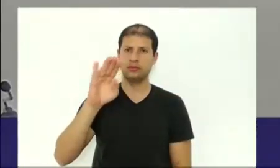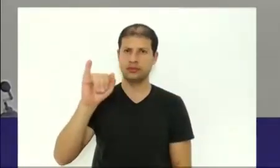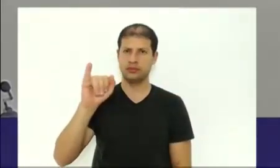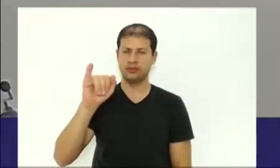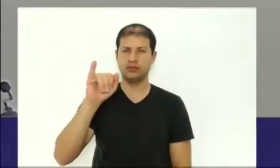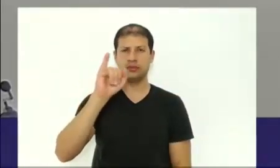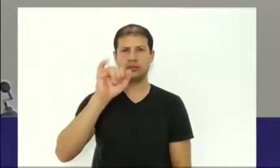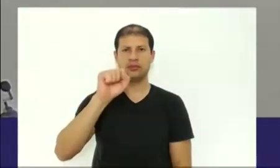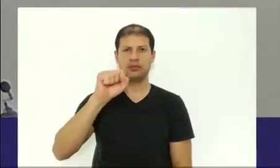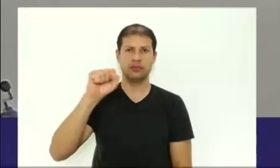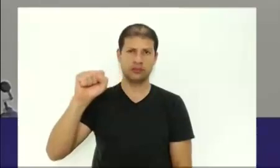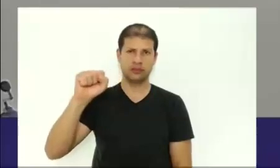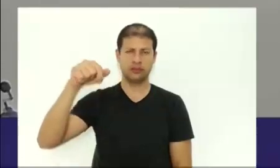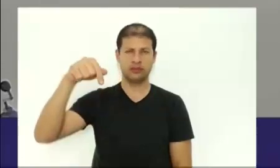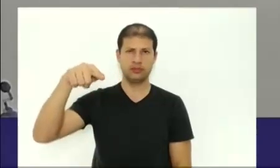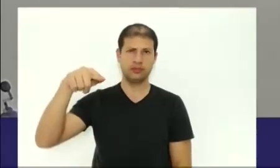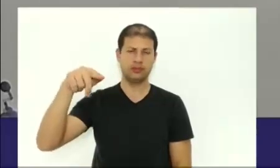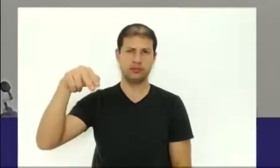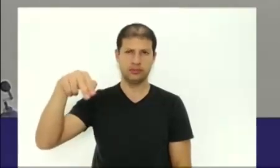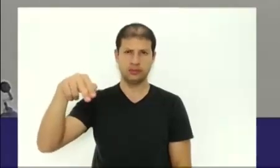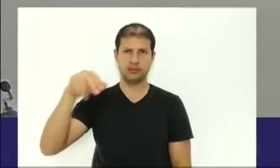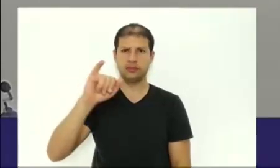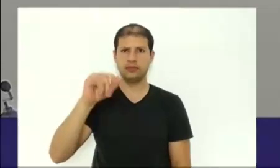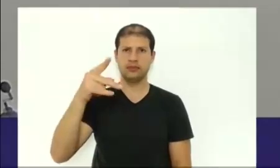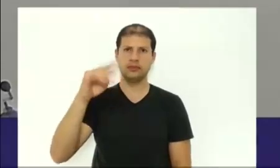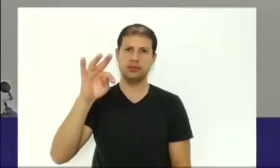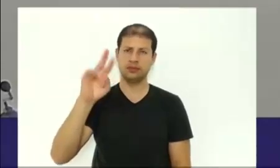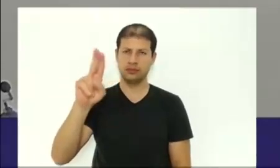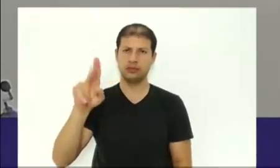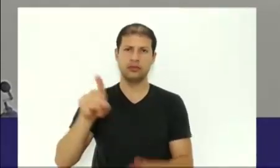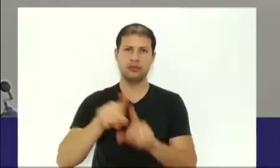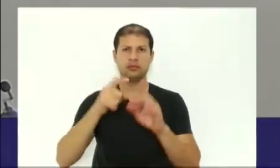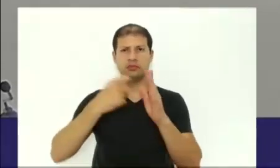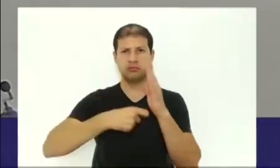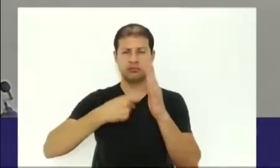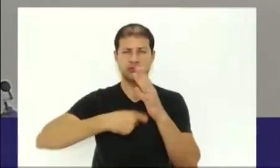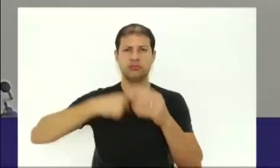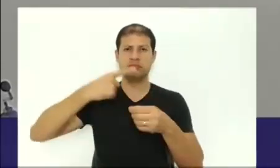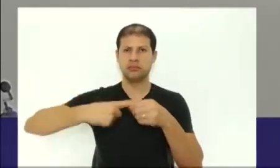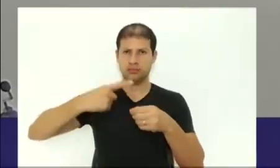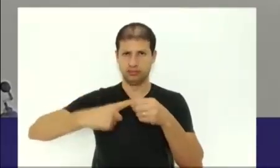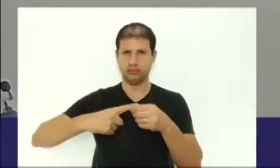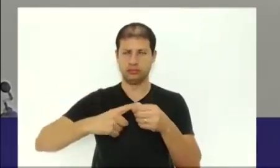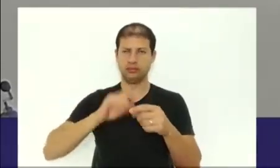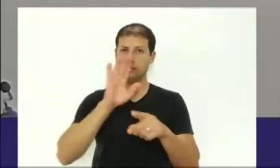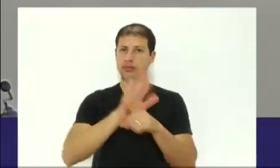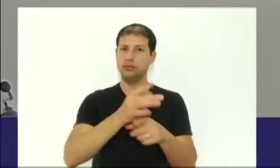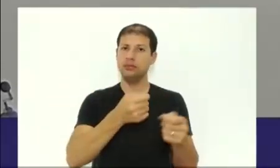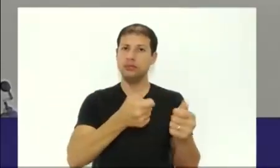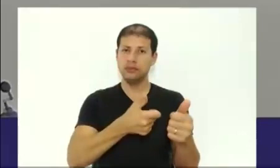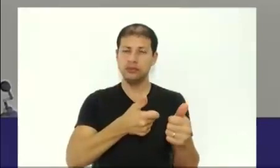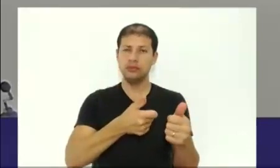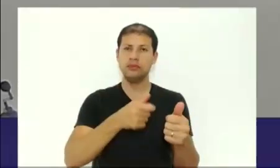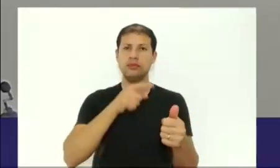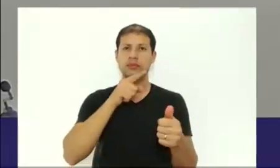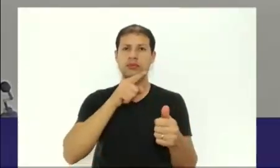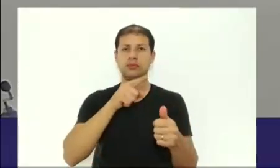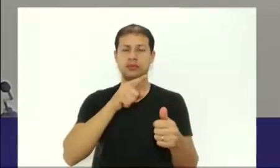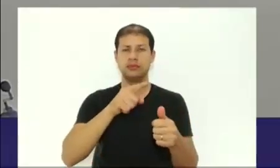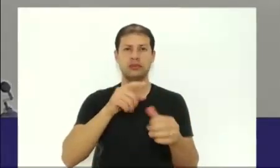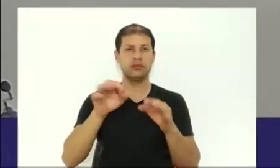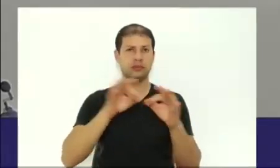QN, IPTU e taxas municipais para beneficiários de planos